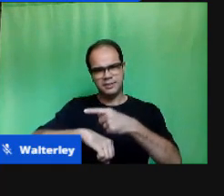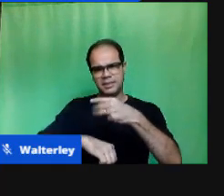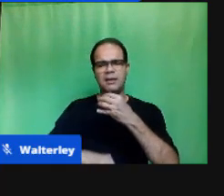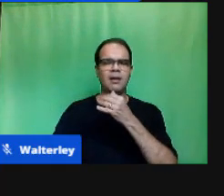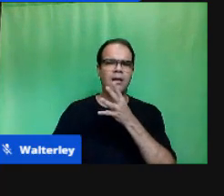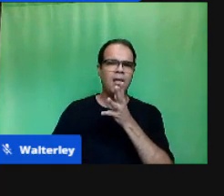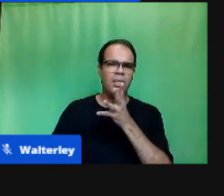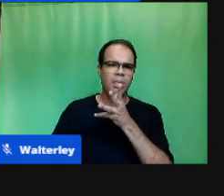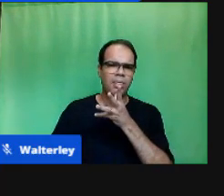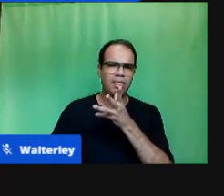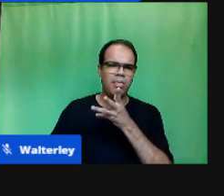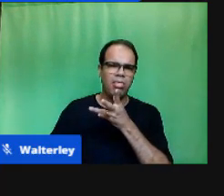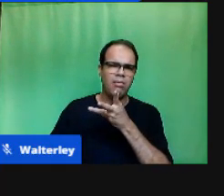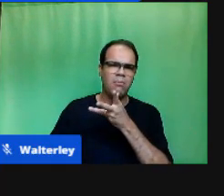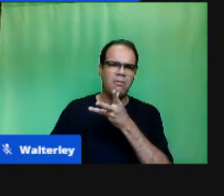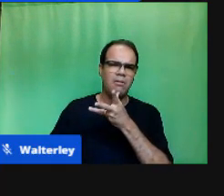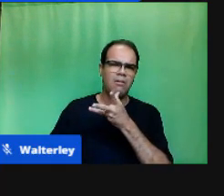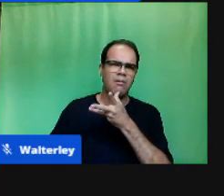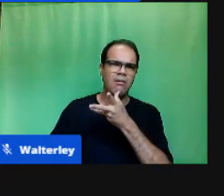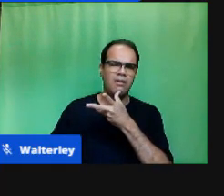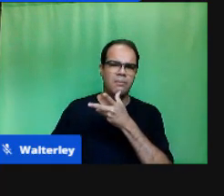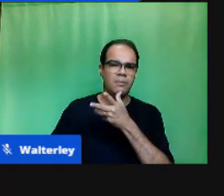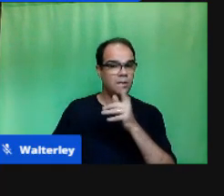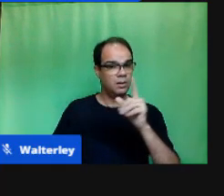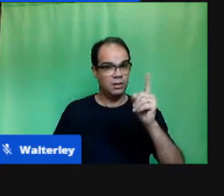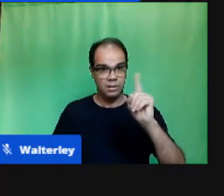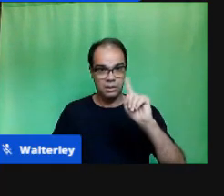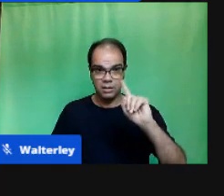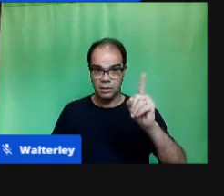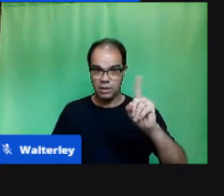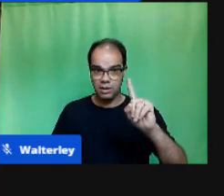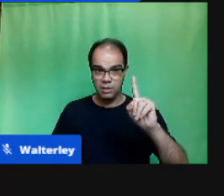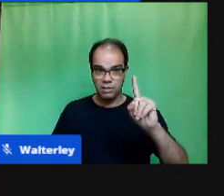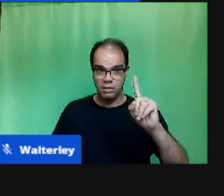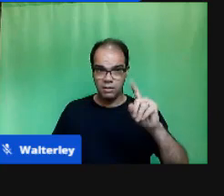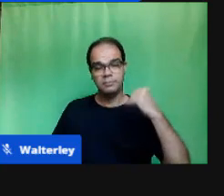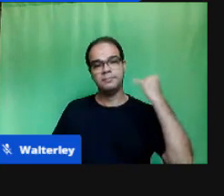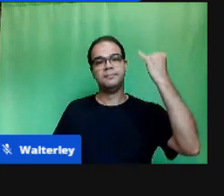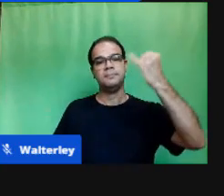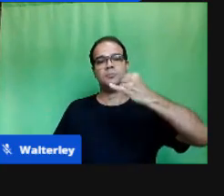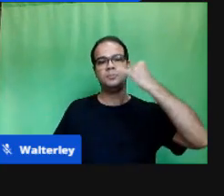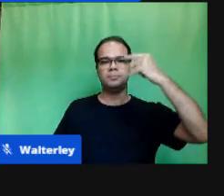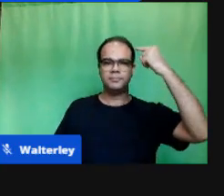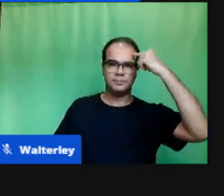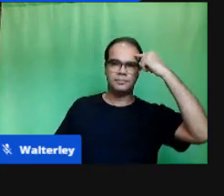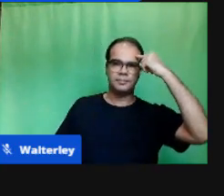Que sejam apenas para o ensino, para a alfabetização mesmo.